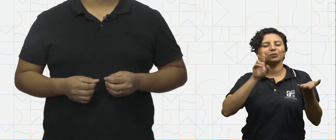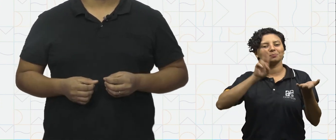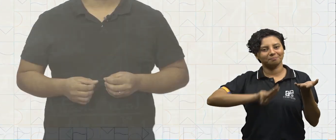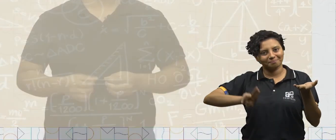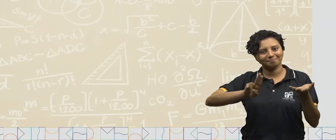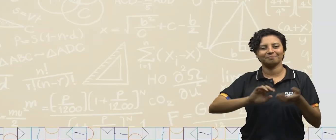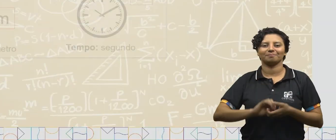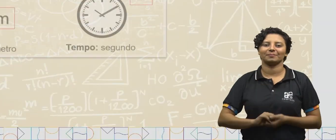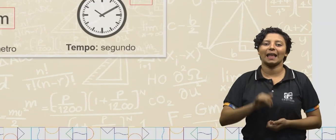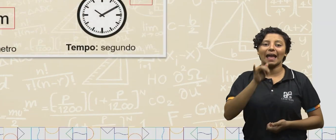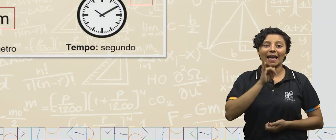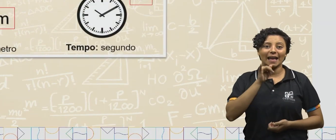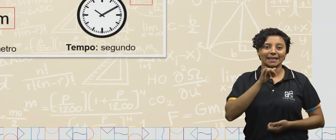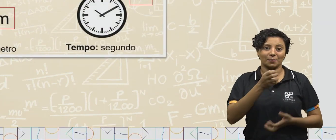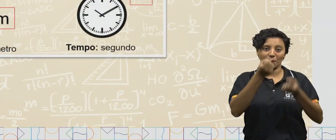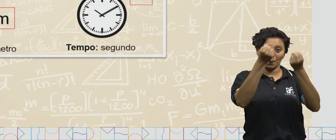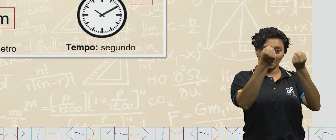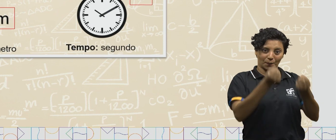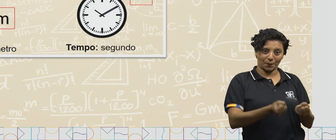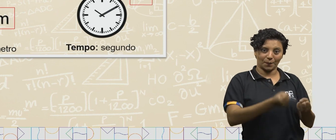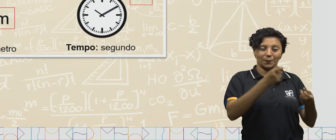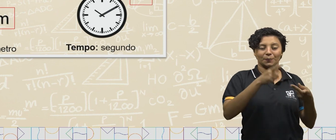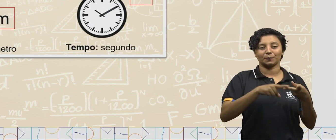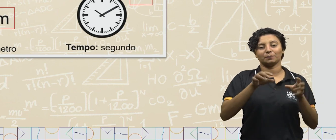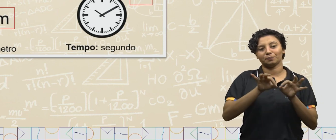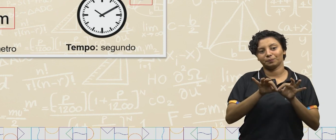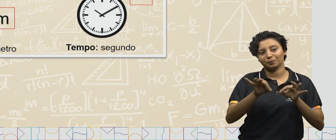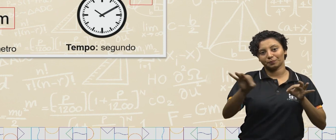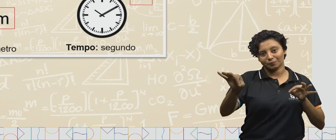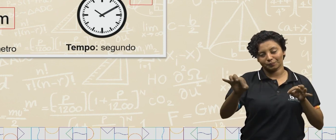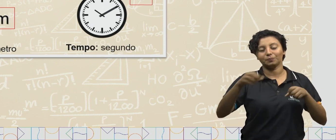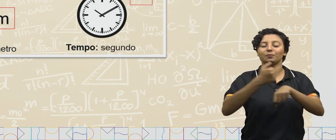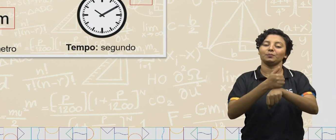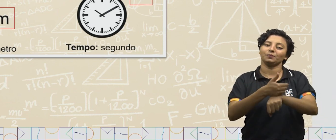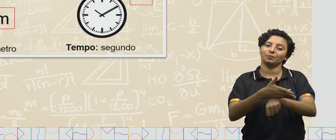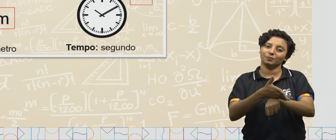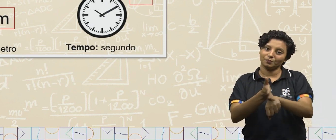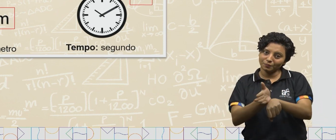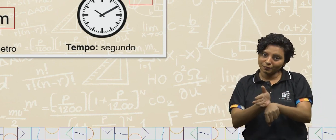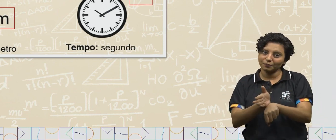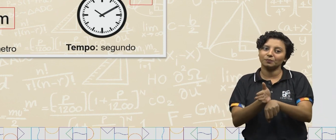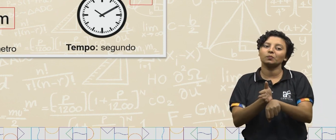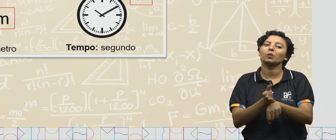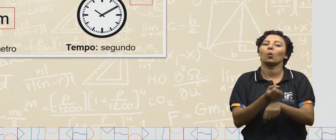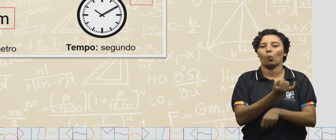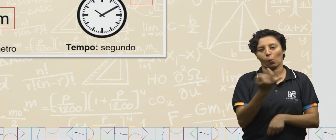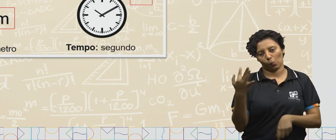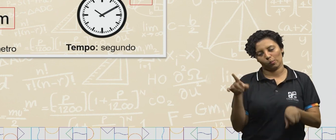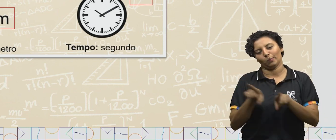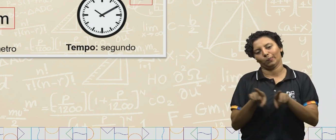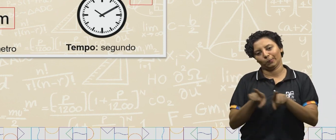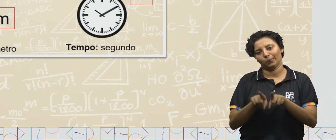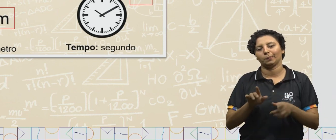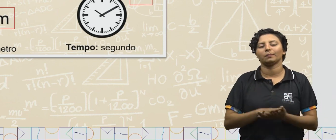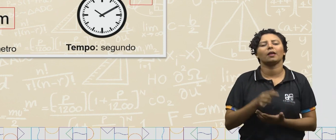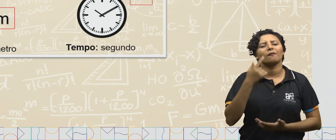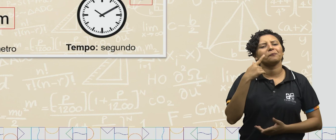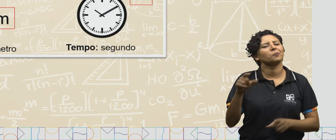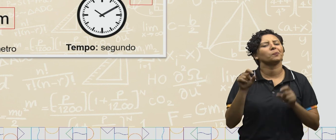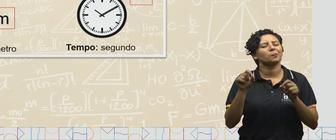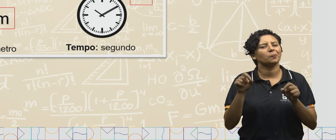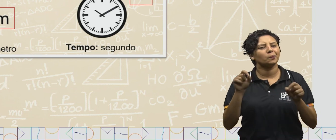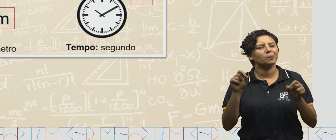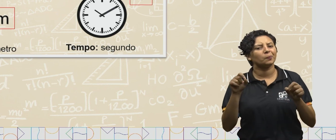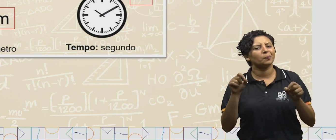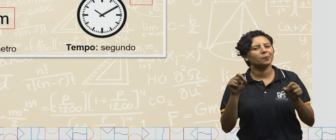dia, como a massa, o comprimento, o tempo e quantidades. Vimos também